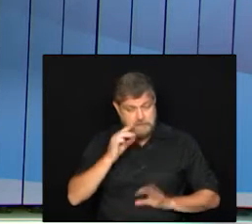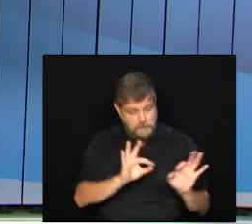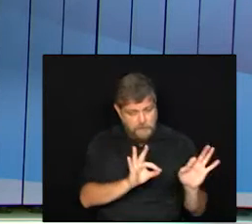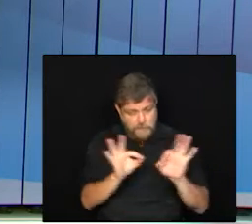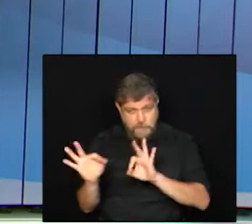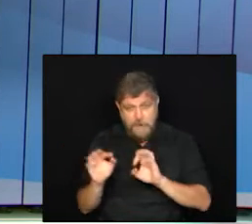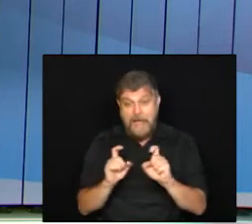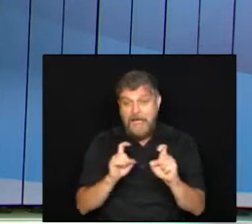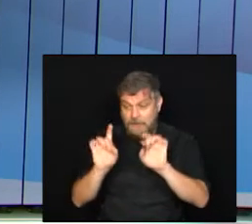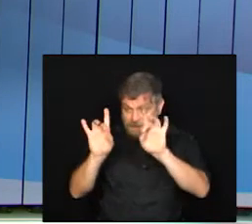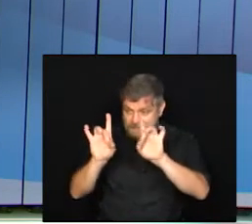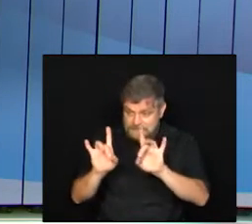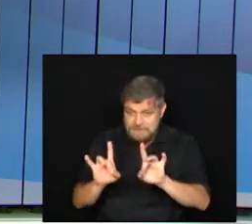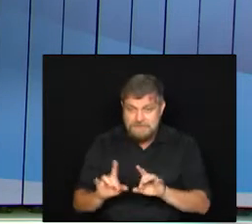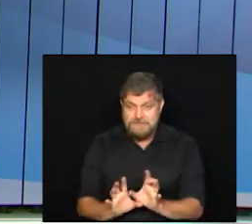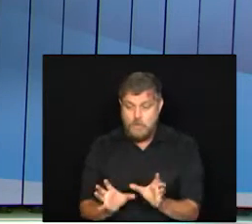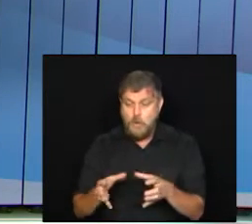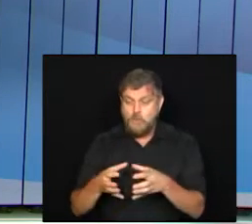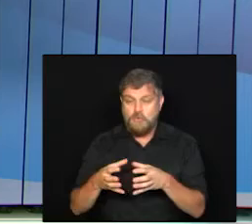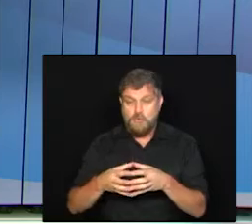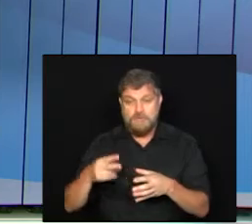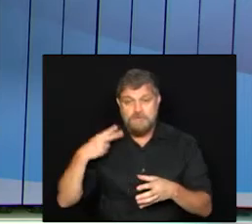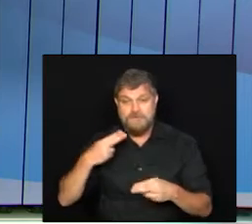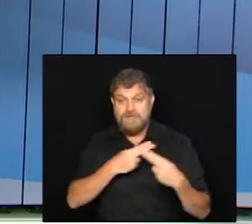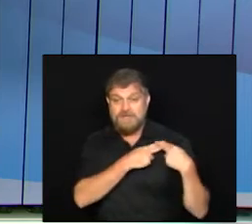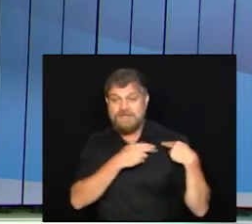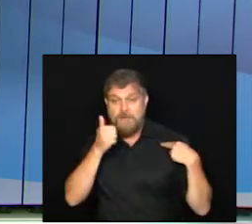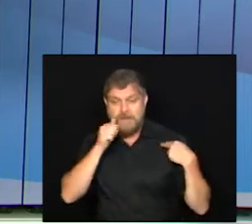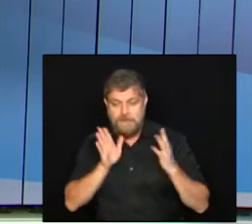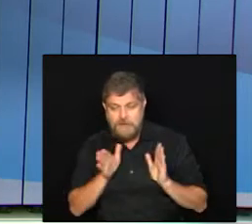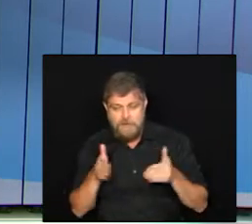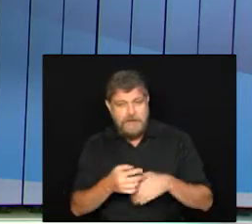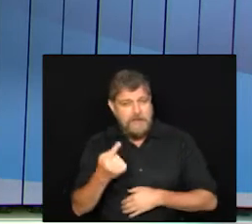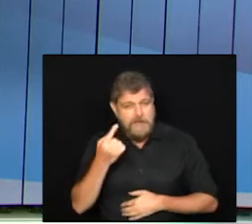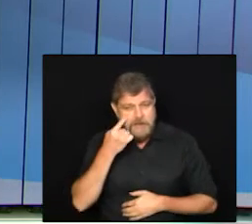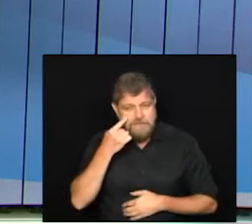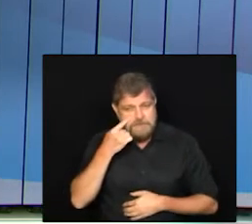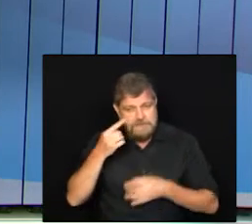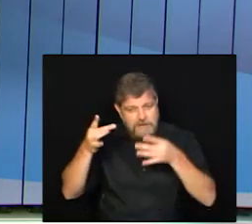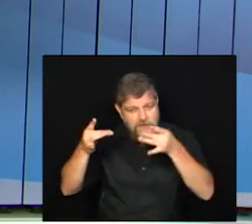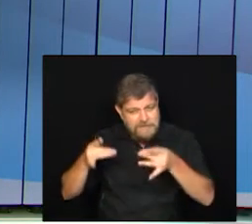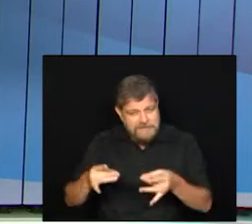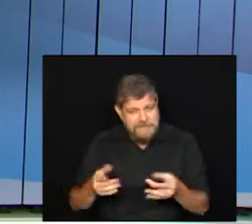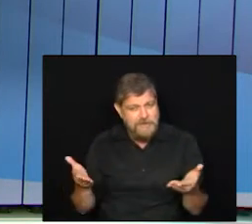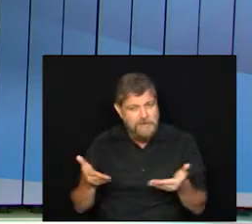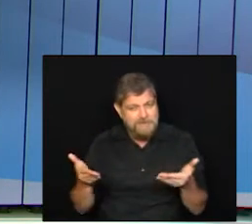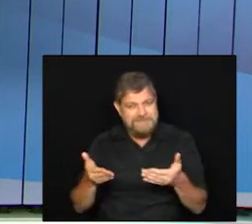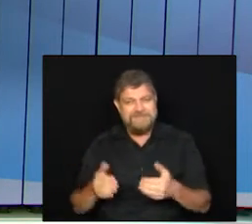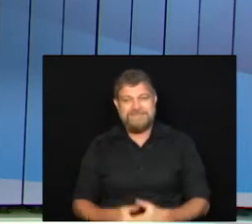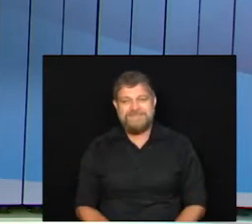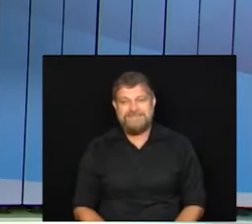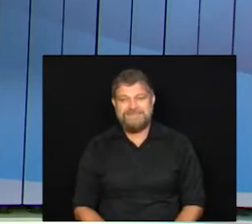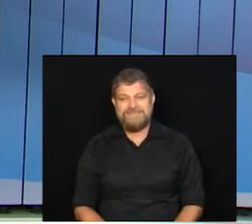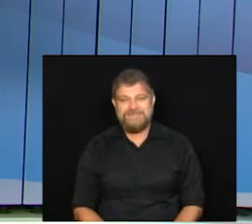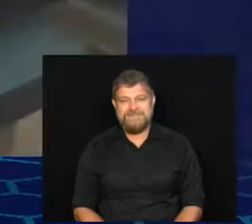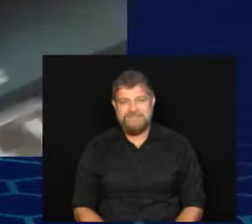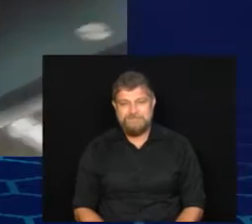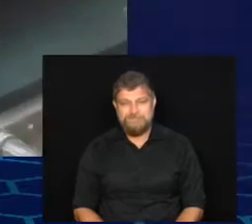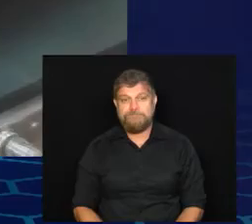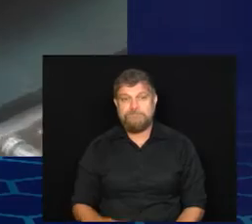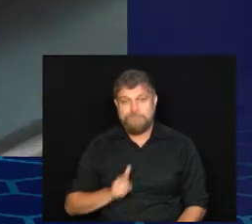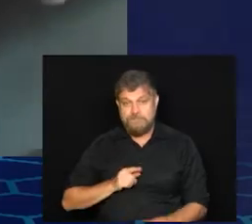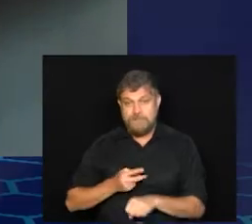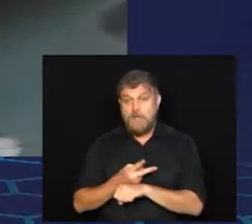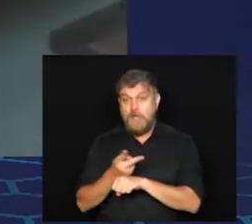reunião extraordinária da Comissão Permanente da Mulher, confira agora os destaques de hoje. Em busca